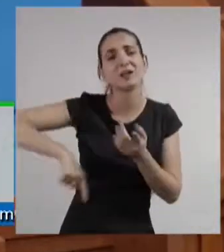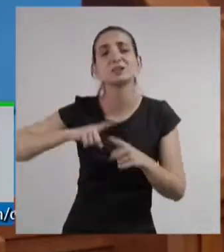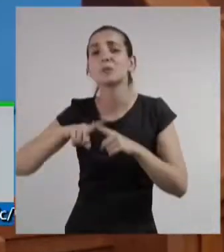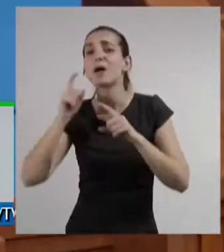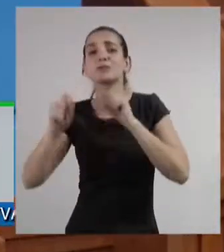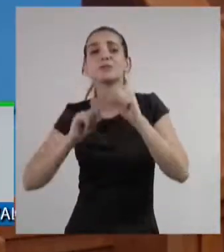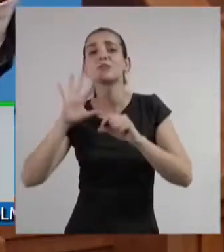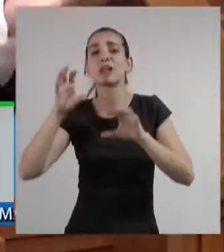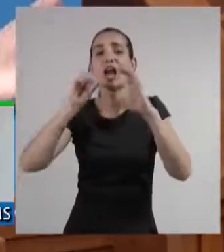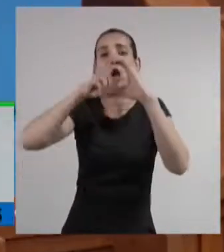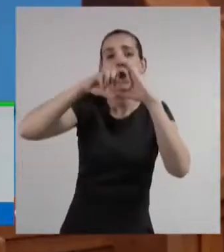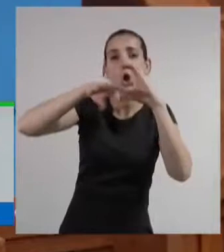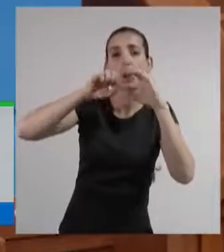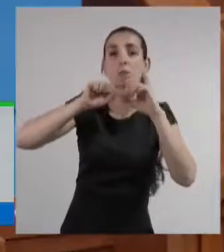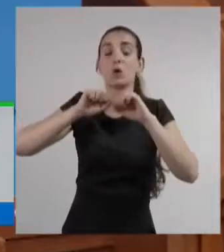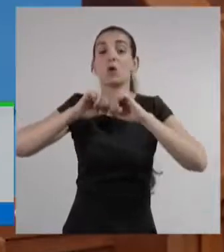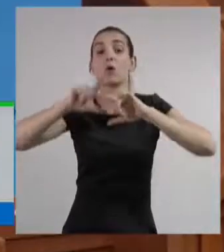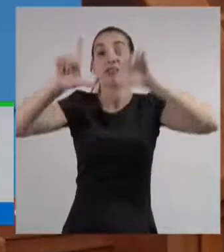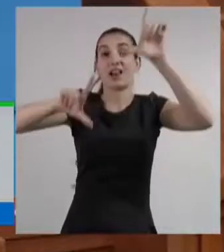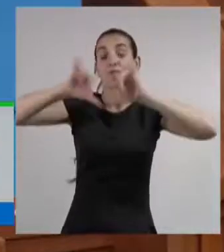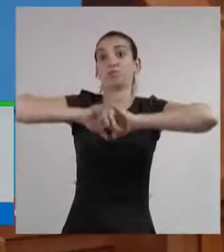que a Globo estampou